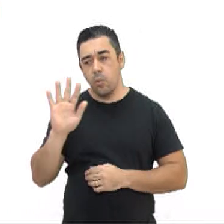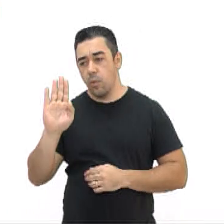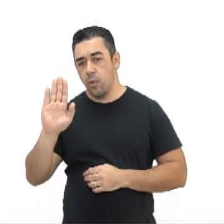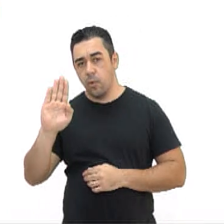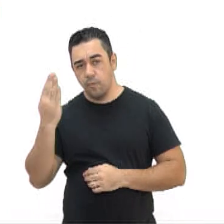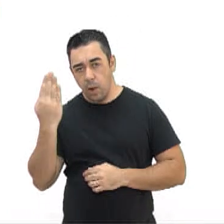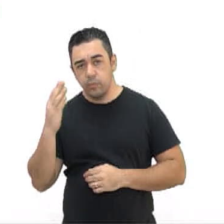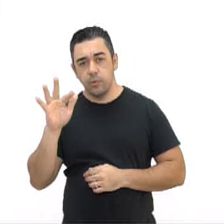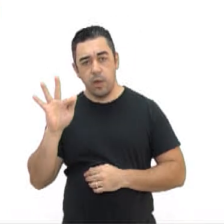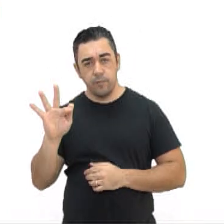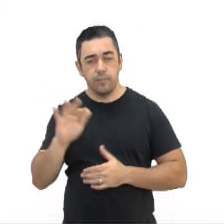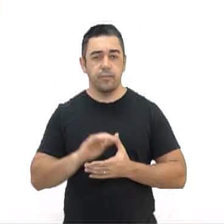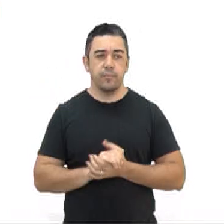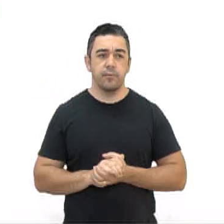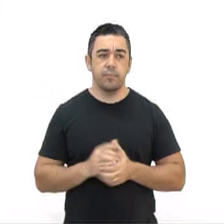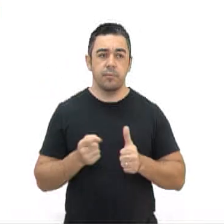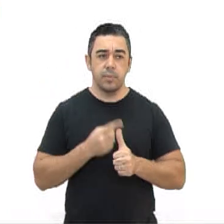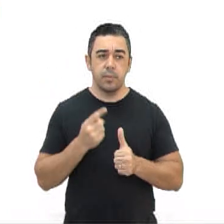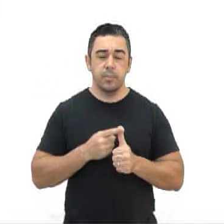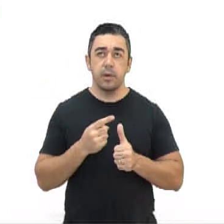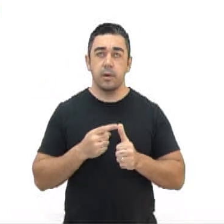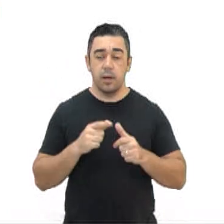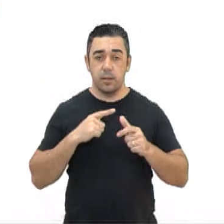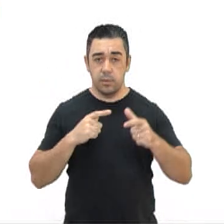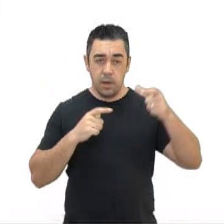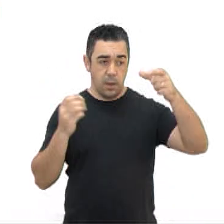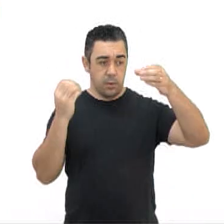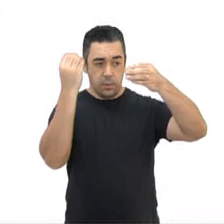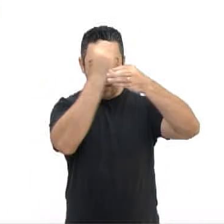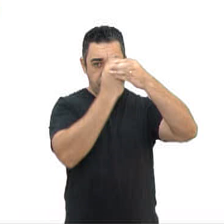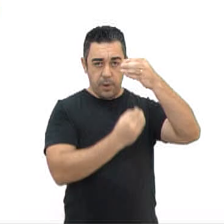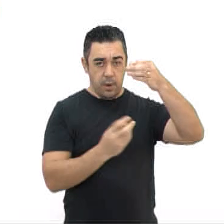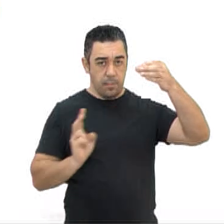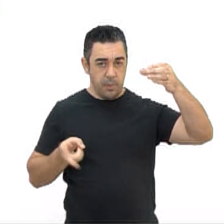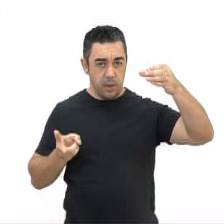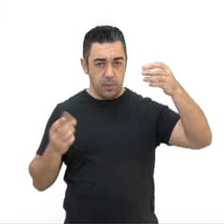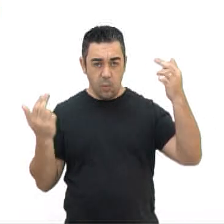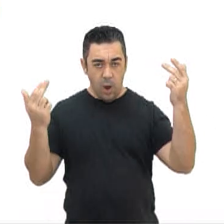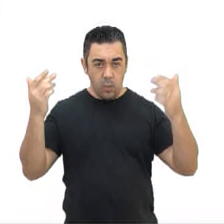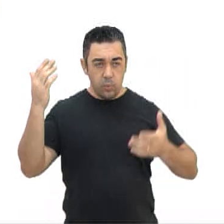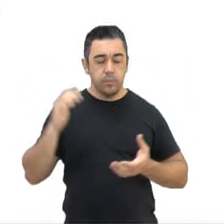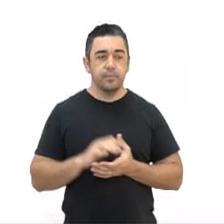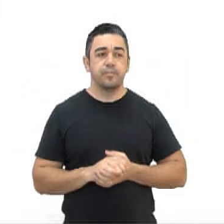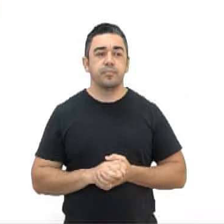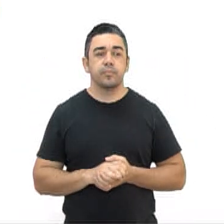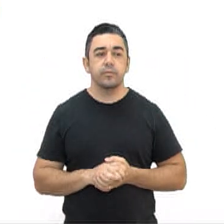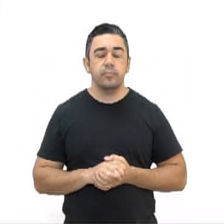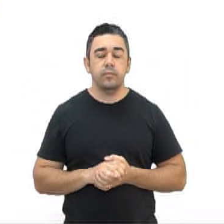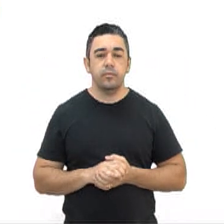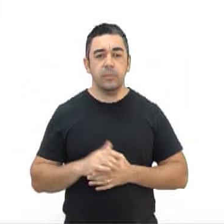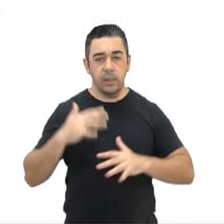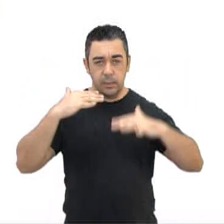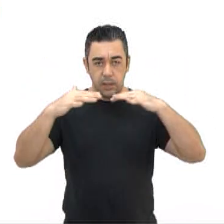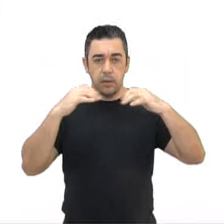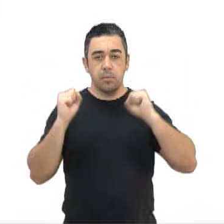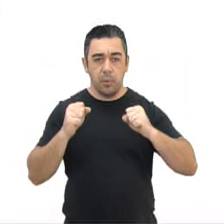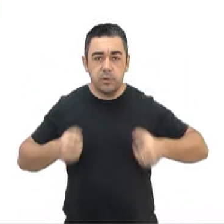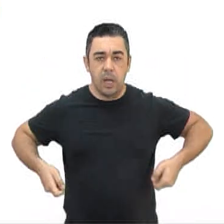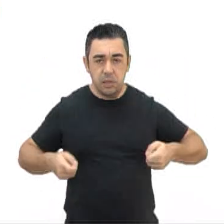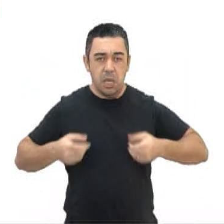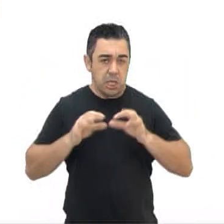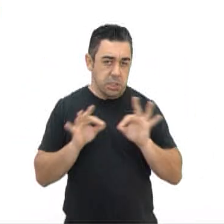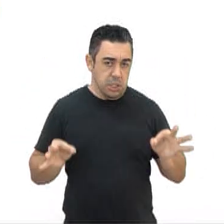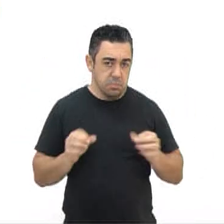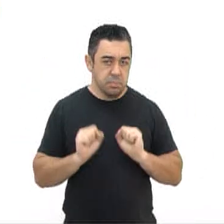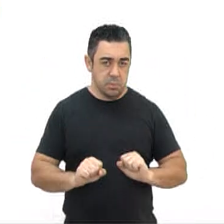F. Primeira, a altura da tabela é a mesma em ambos. O atleta pode utilizar uma cadeira comum para